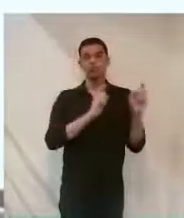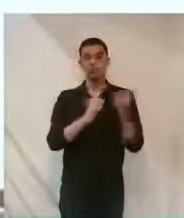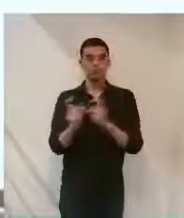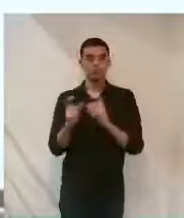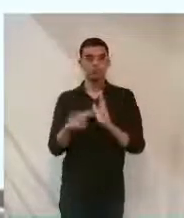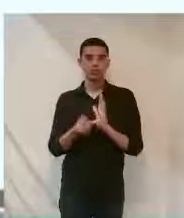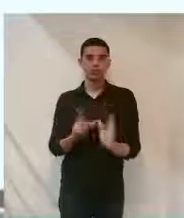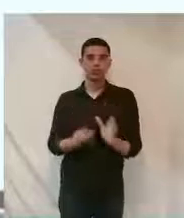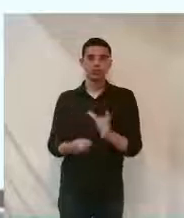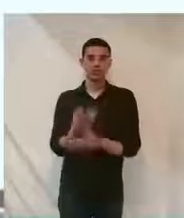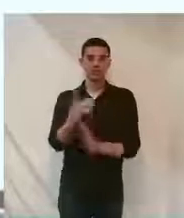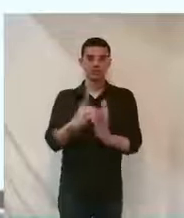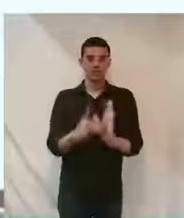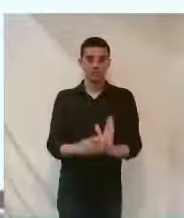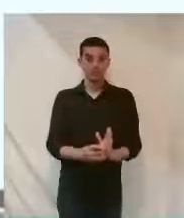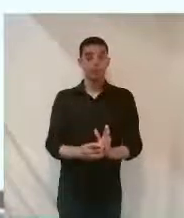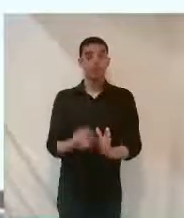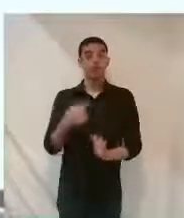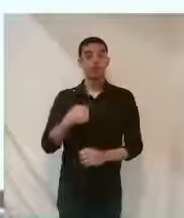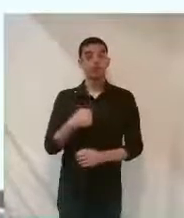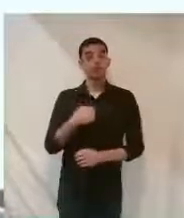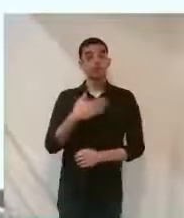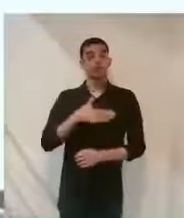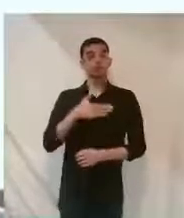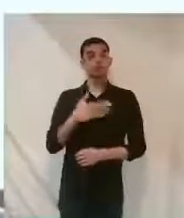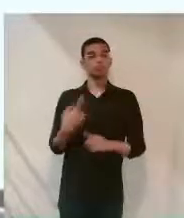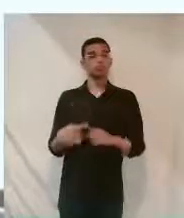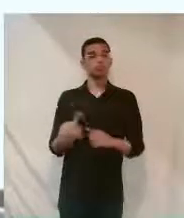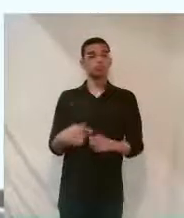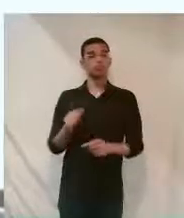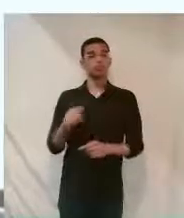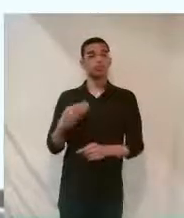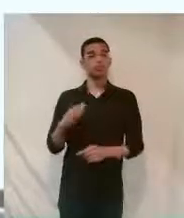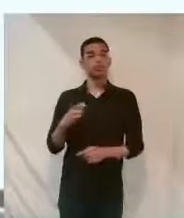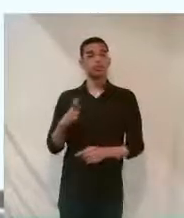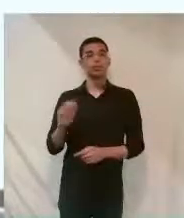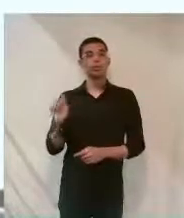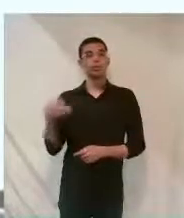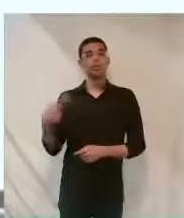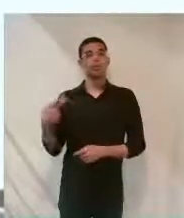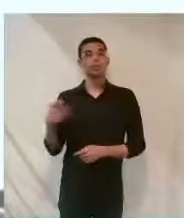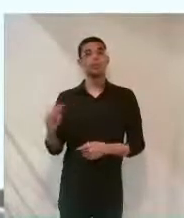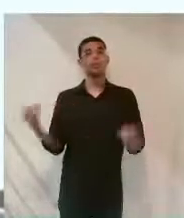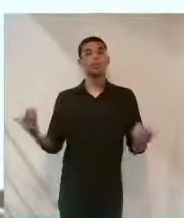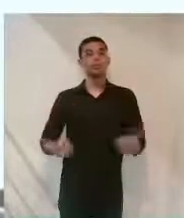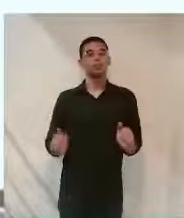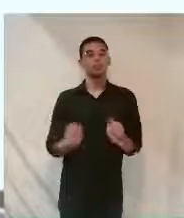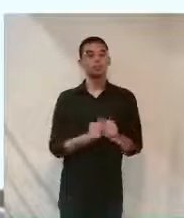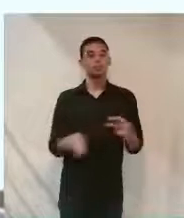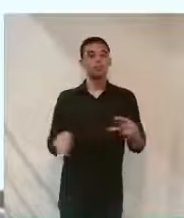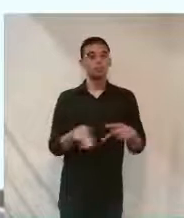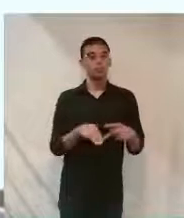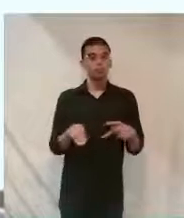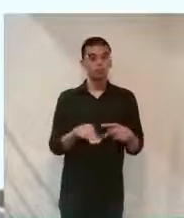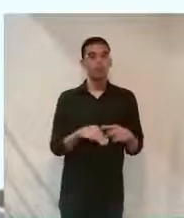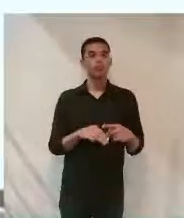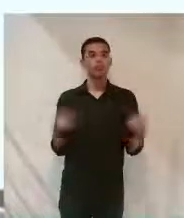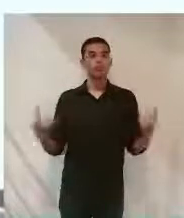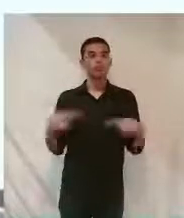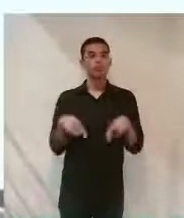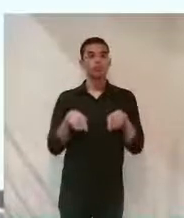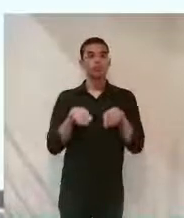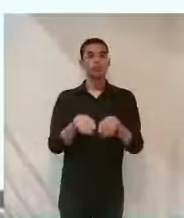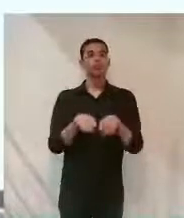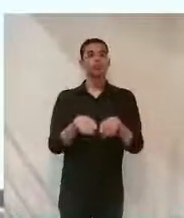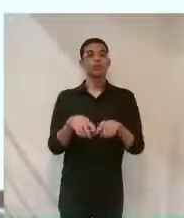é que aquilo que a Abrampa está propondo hoje com o Conselho Nacional do Ministério Público nesse decreto vai em coerência com a